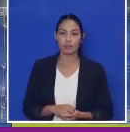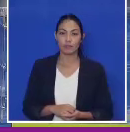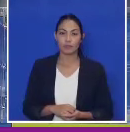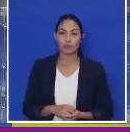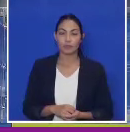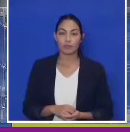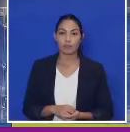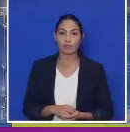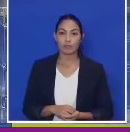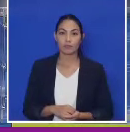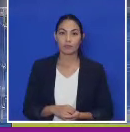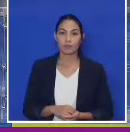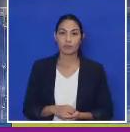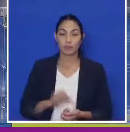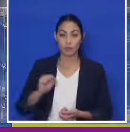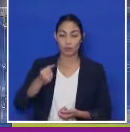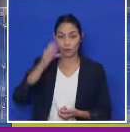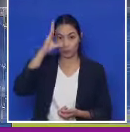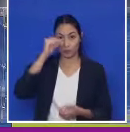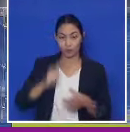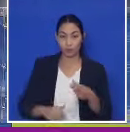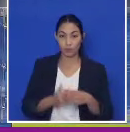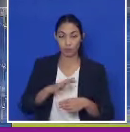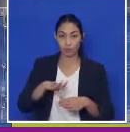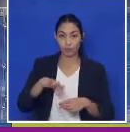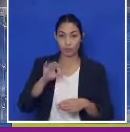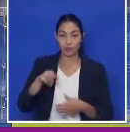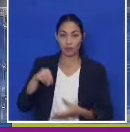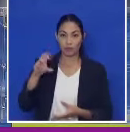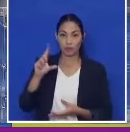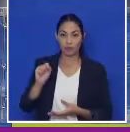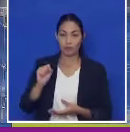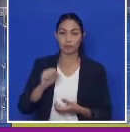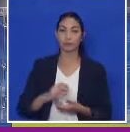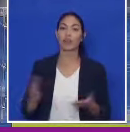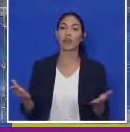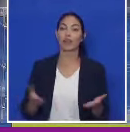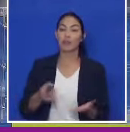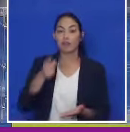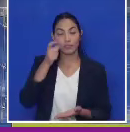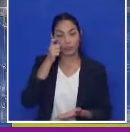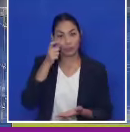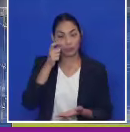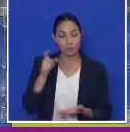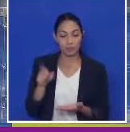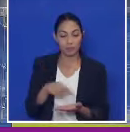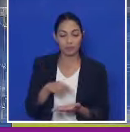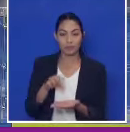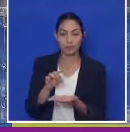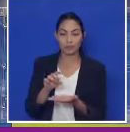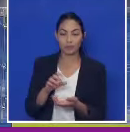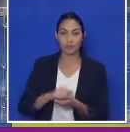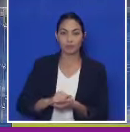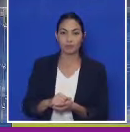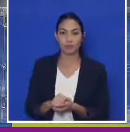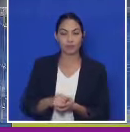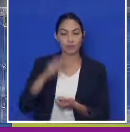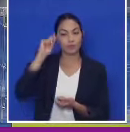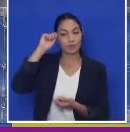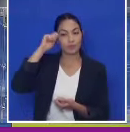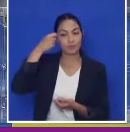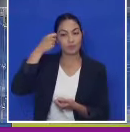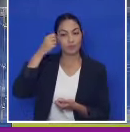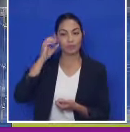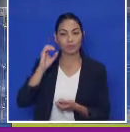06. Na faixa das 20 horas, o primeiro sorteio da Mega Sena. Agora você conferindo o sorteio da Loto Fácil. Bola preta